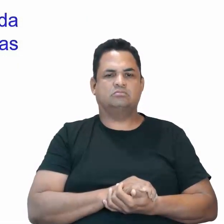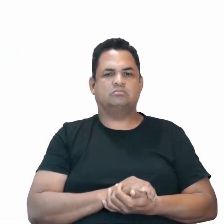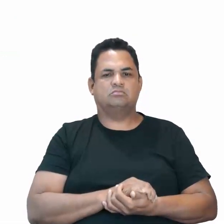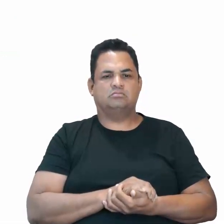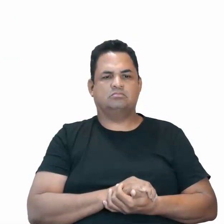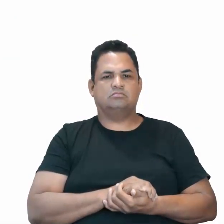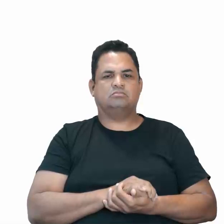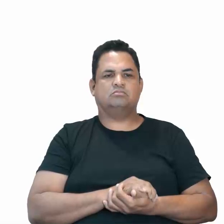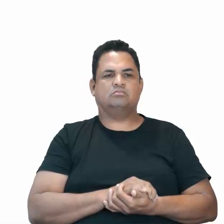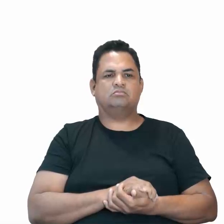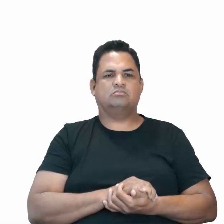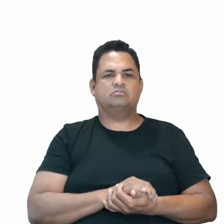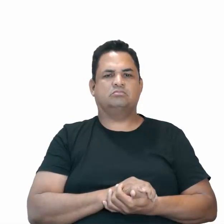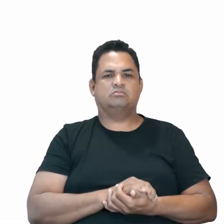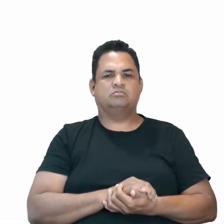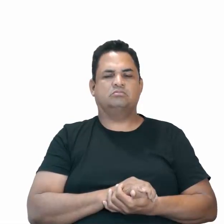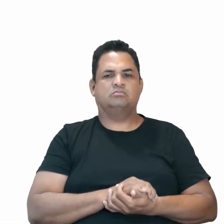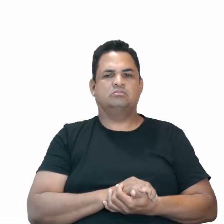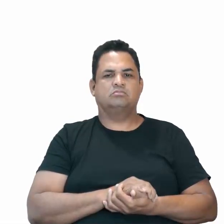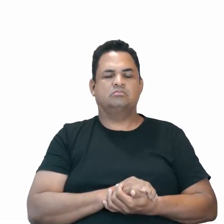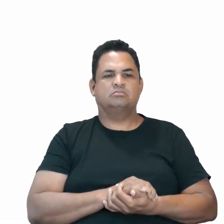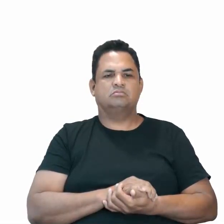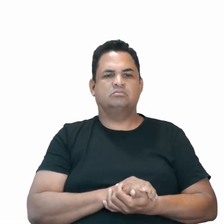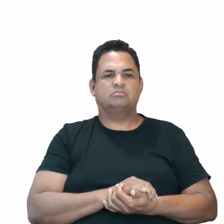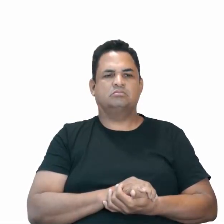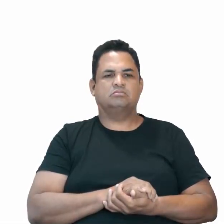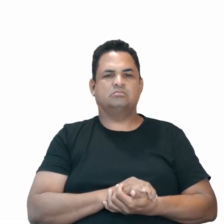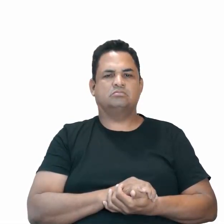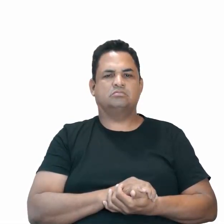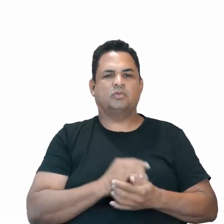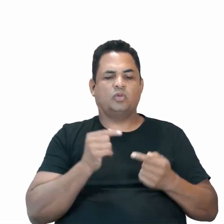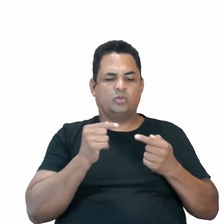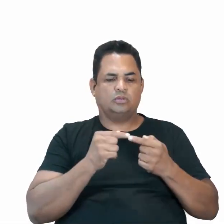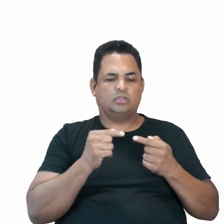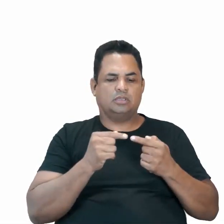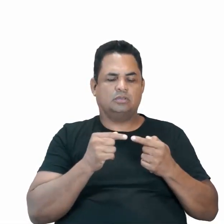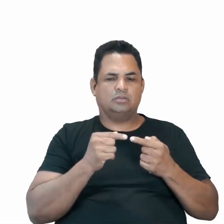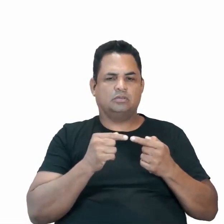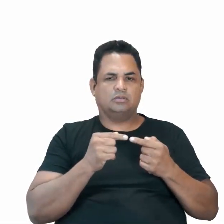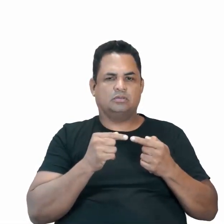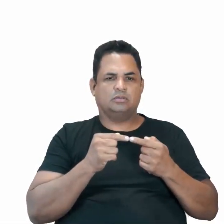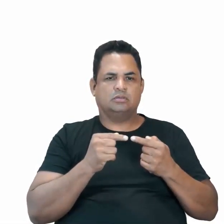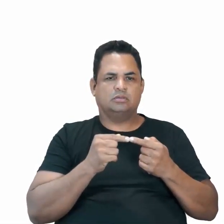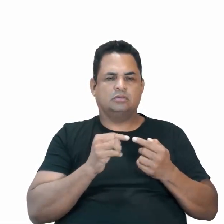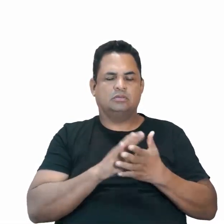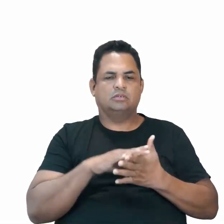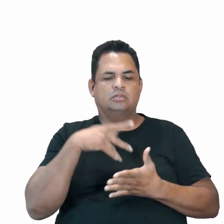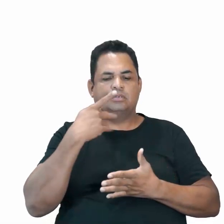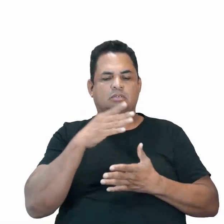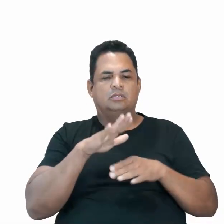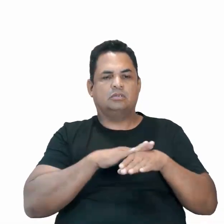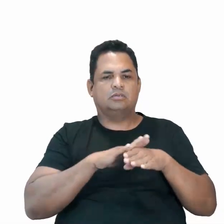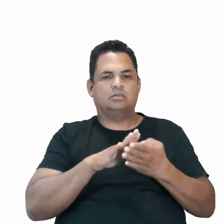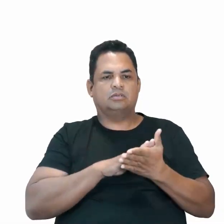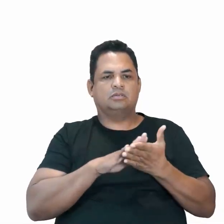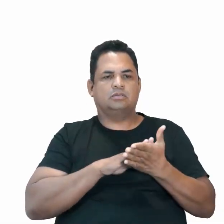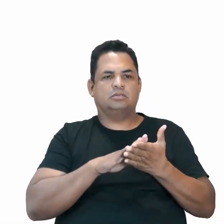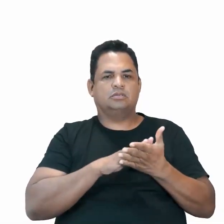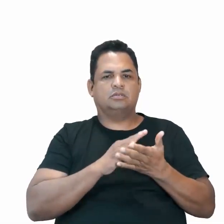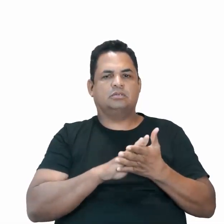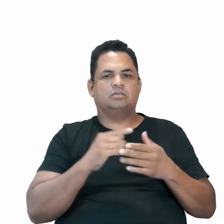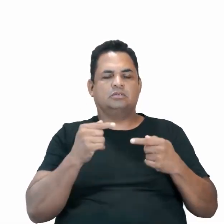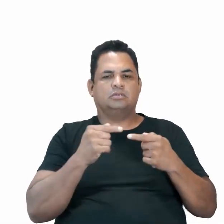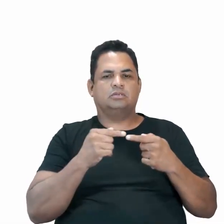para frente. Contato. Justamente, falamos de atrito, né? Se o outro era esfregar, esse aqui